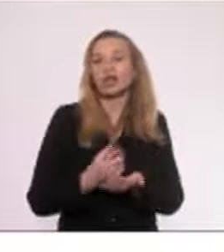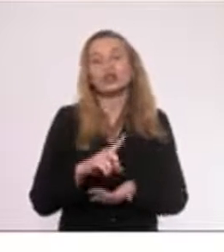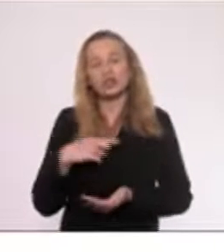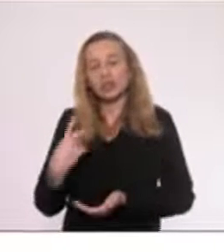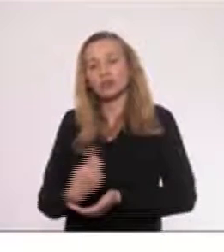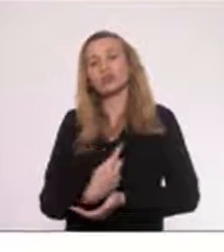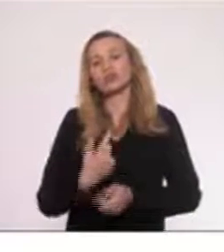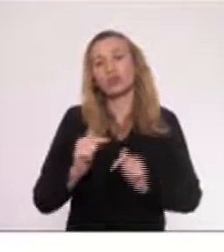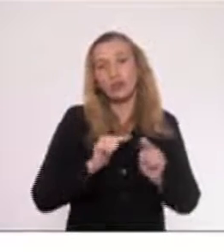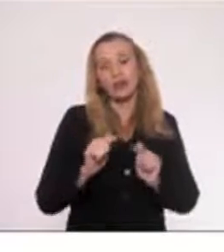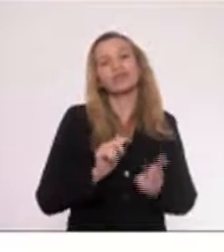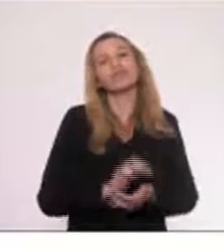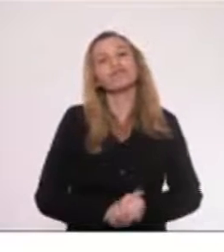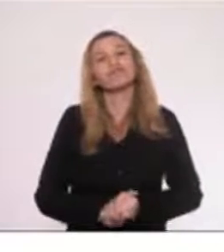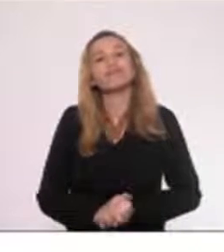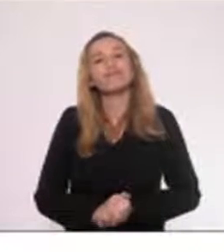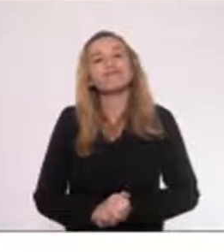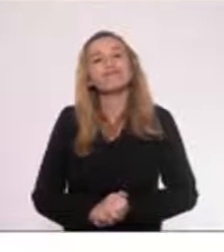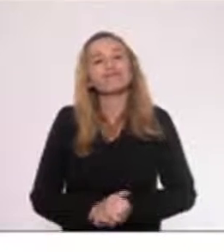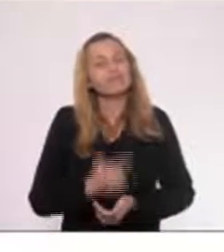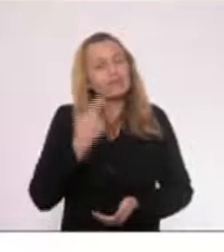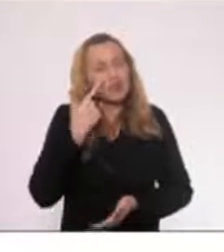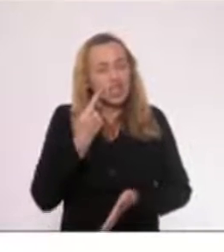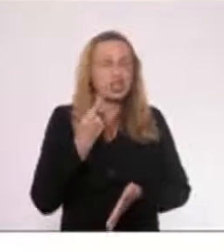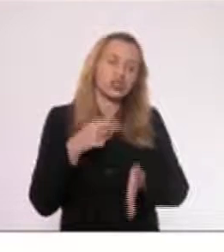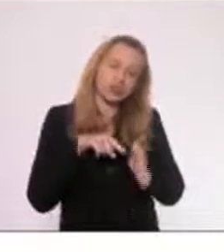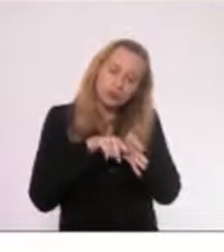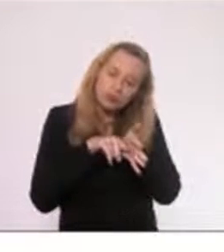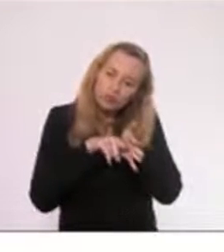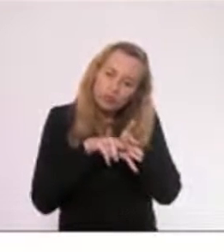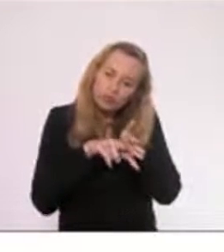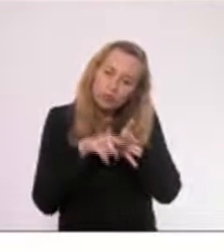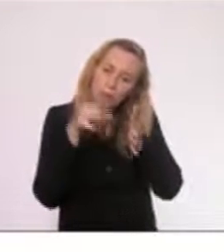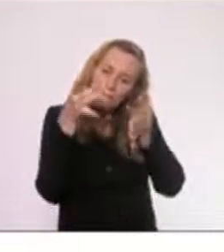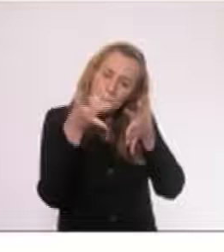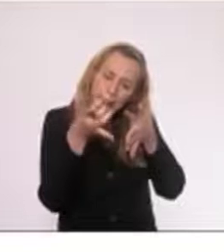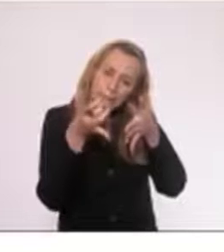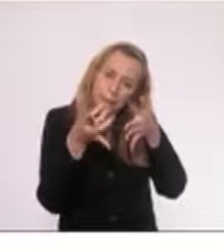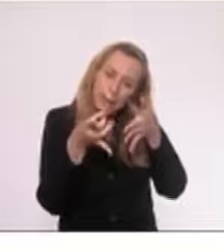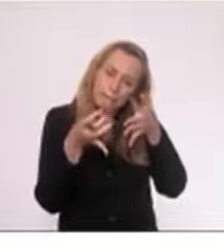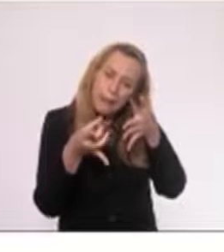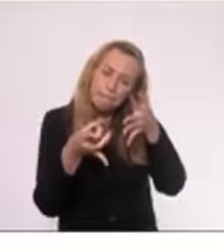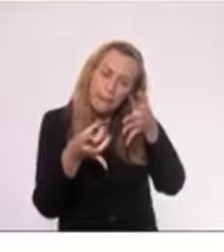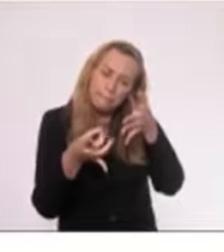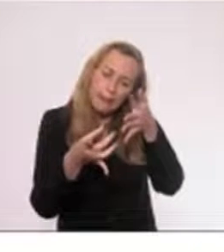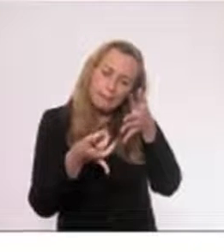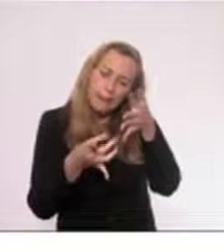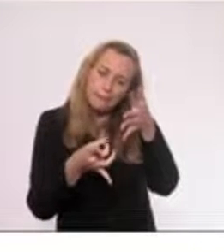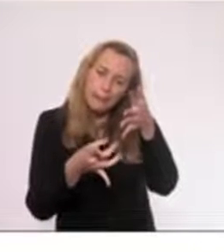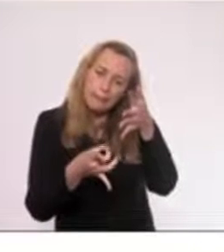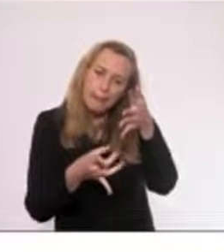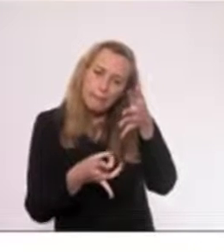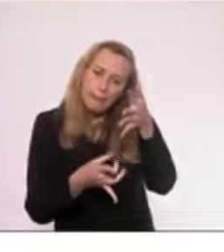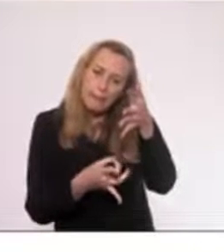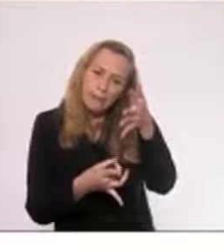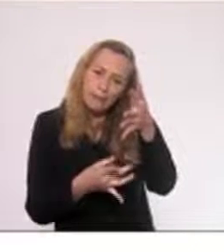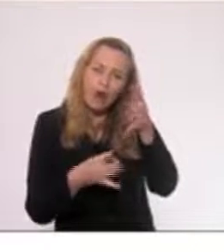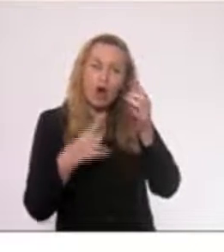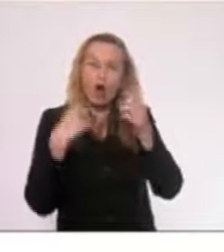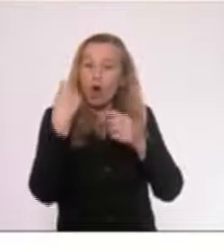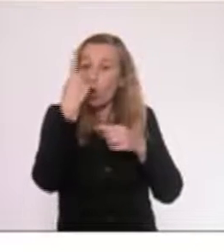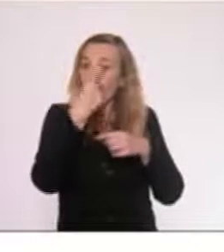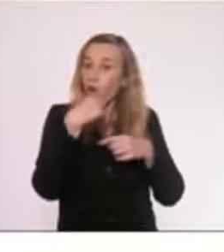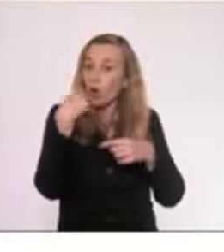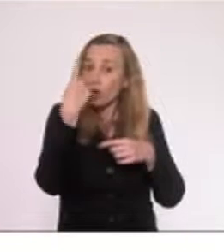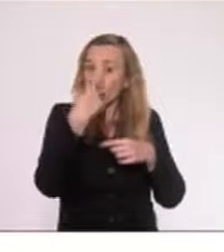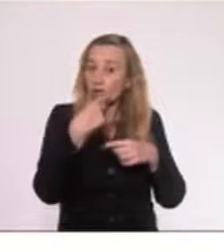mudar esse estado. Verifiquem pontualmente cada um dos indivíduos, olhem o rostinho ali